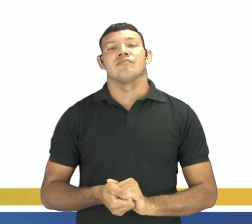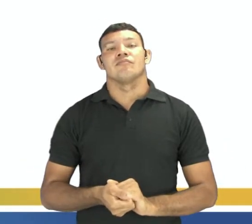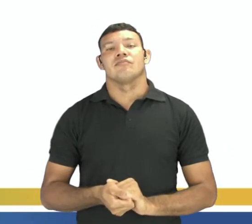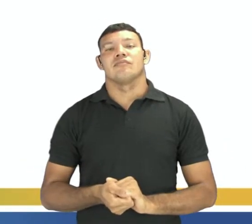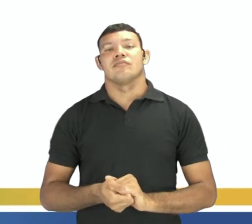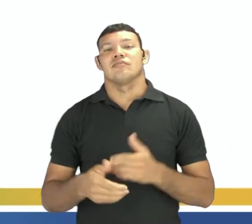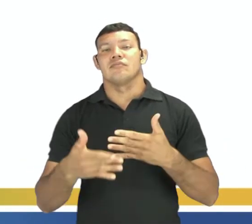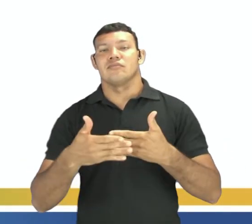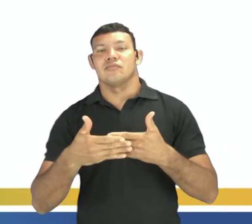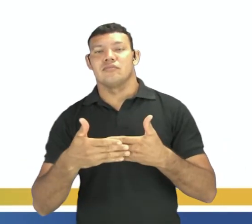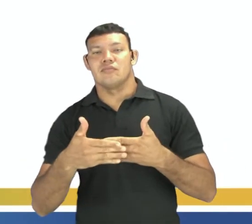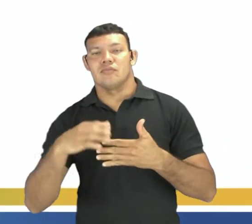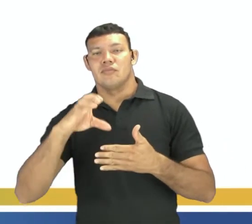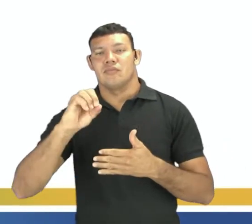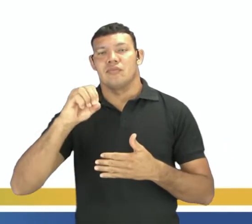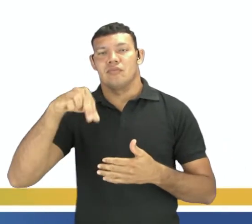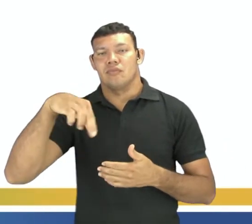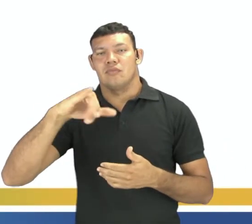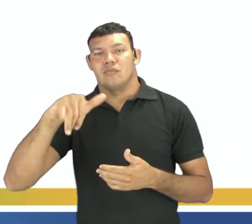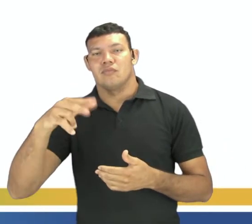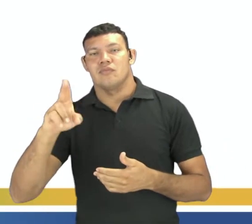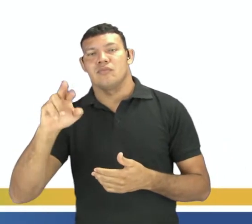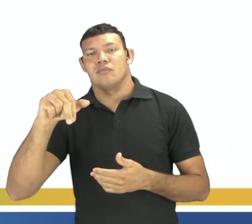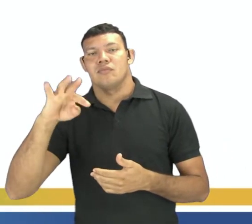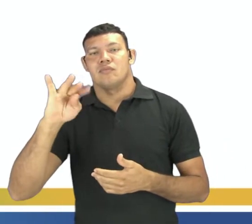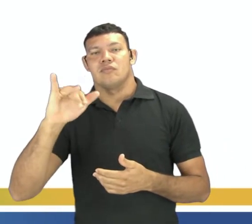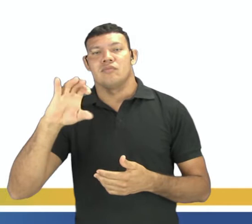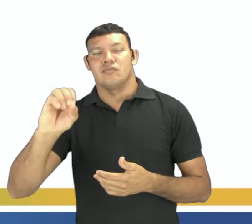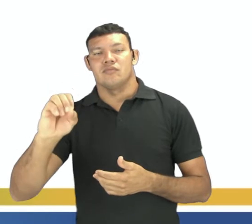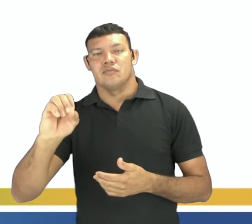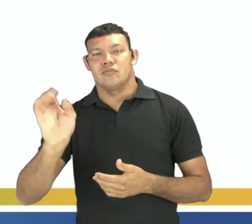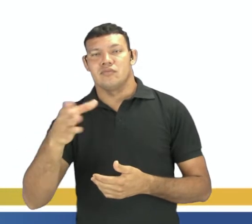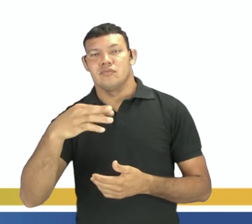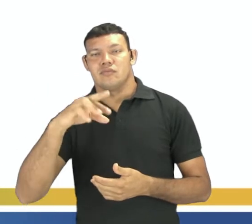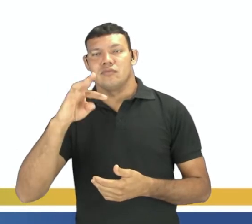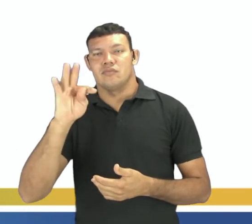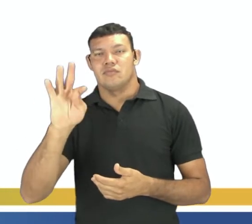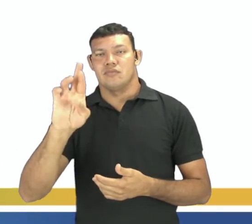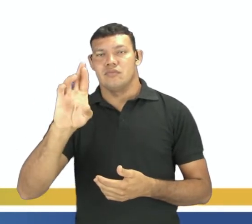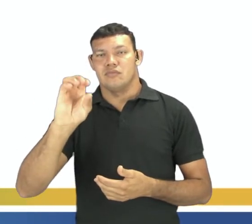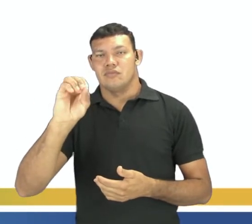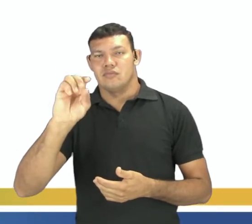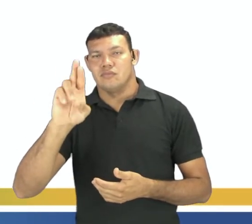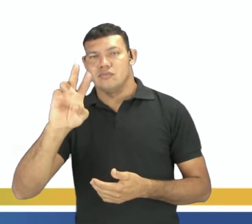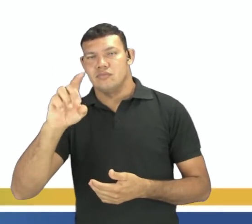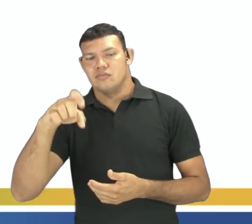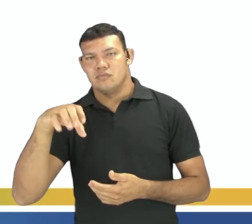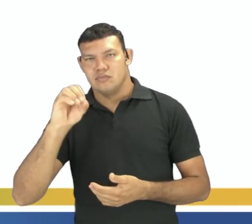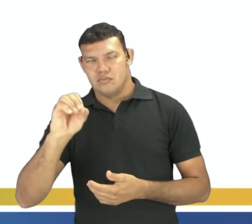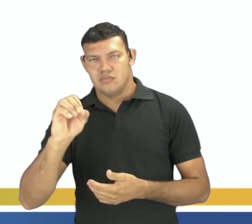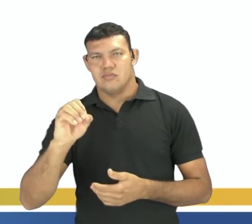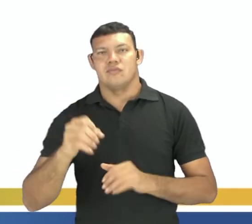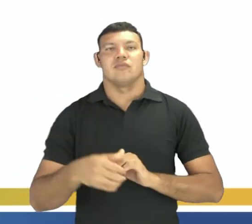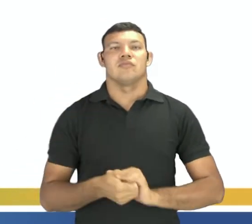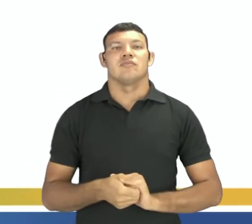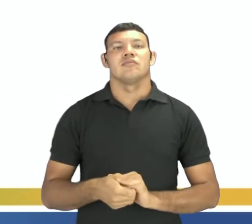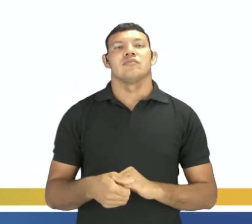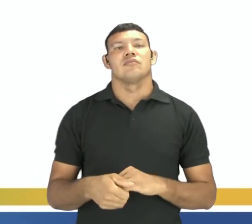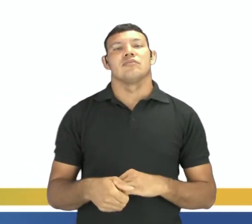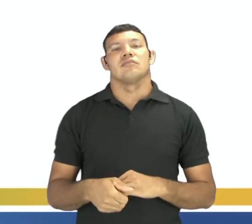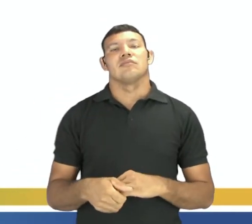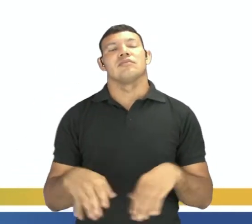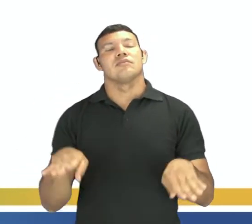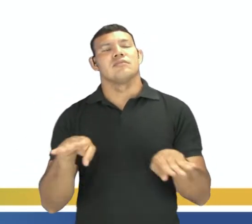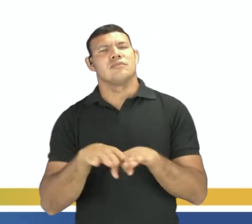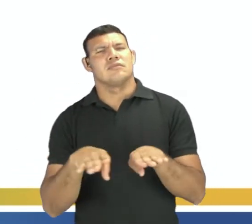conjuntivo frouxo, o tecido conjuntivo reticular e o tecido conjuntivo denso. Então, aí nós